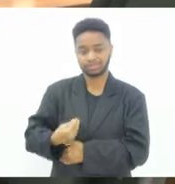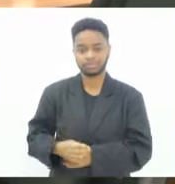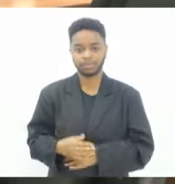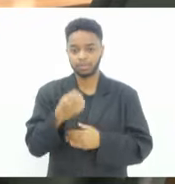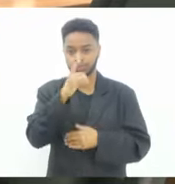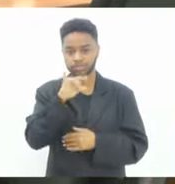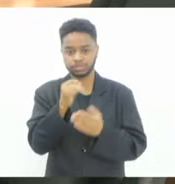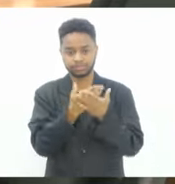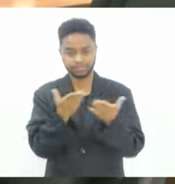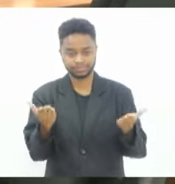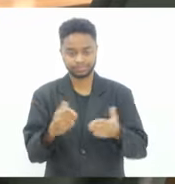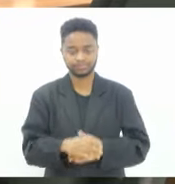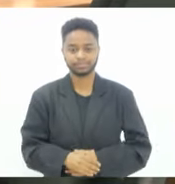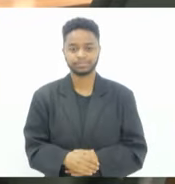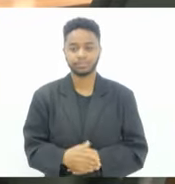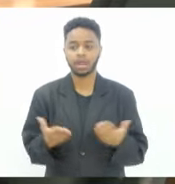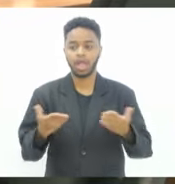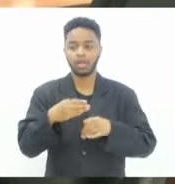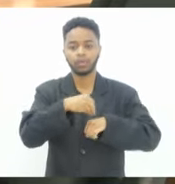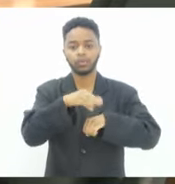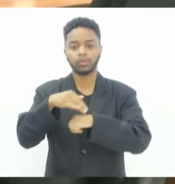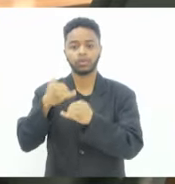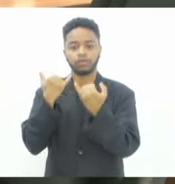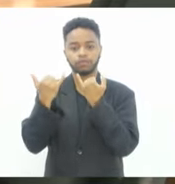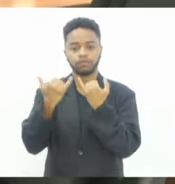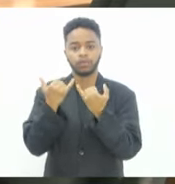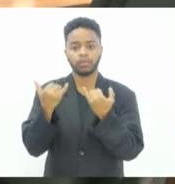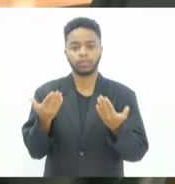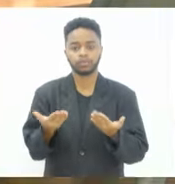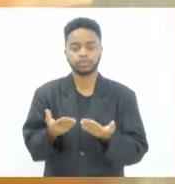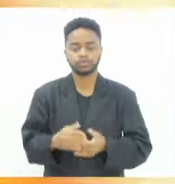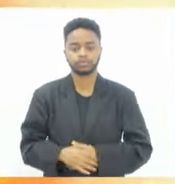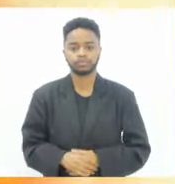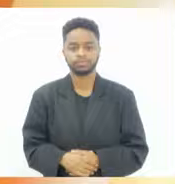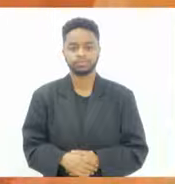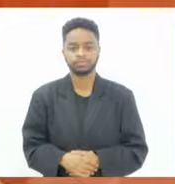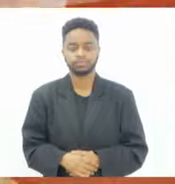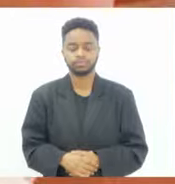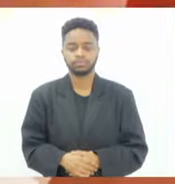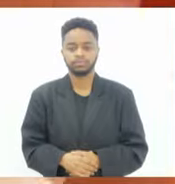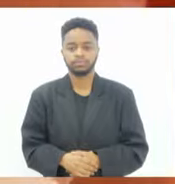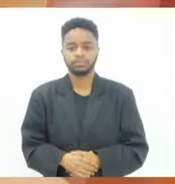vocês. Vamos ao nosso giro de notícias de hoje.